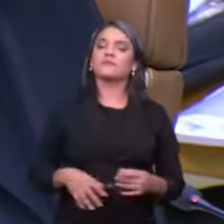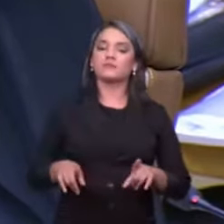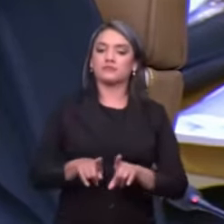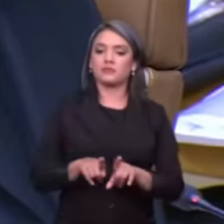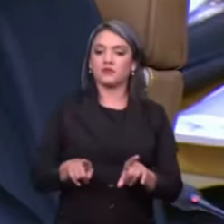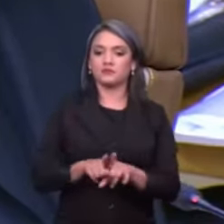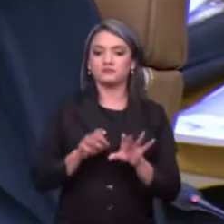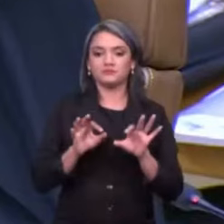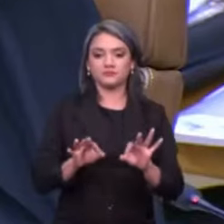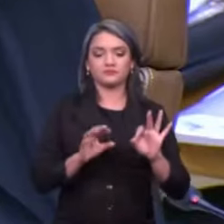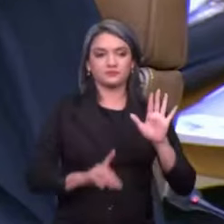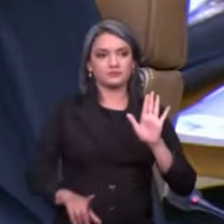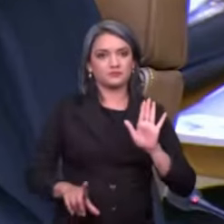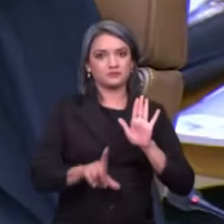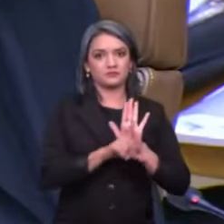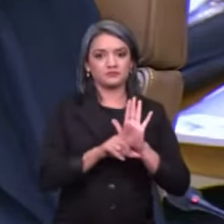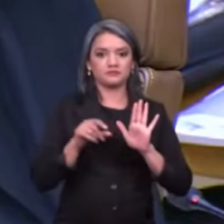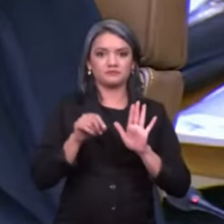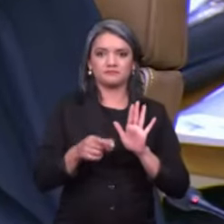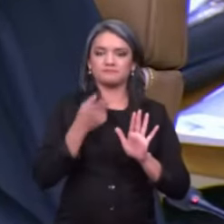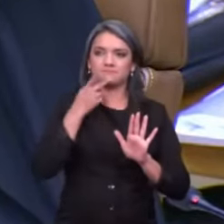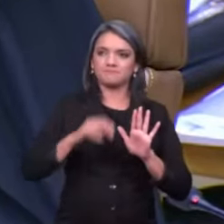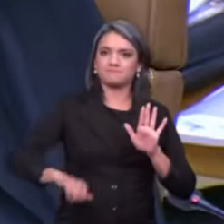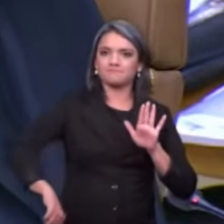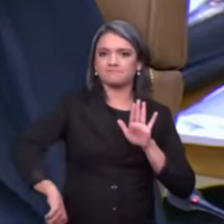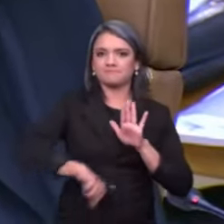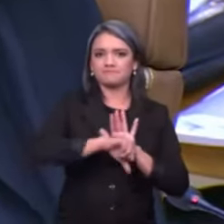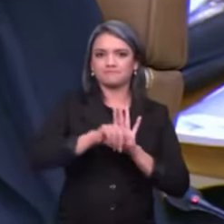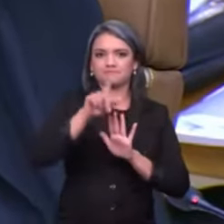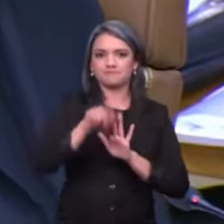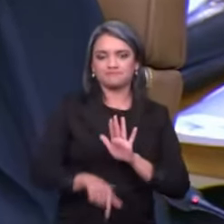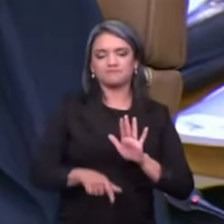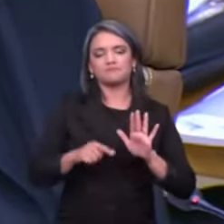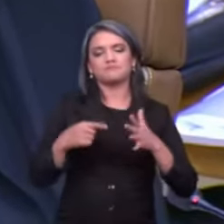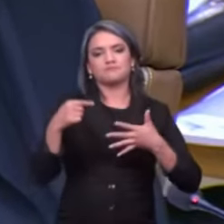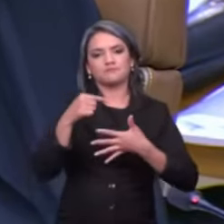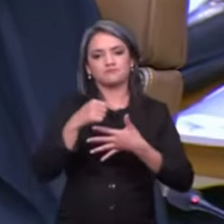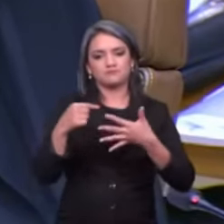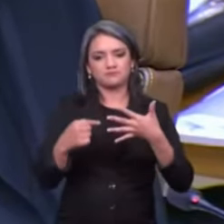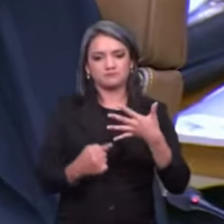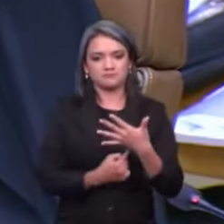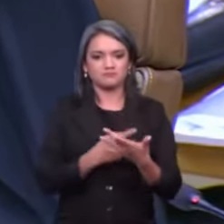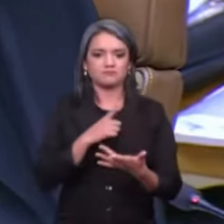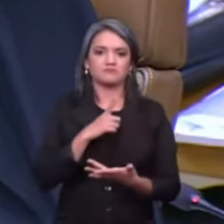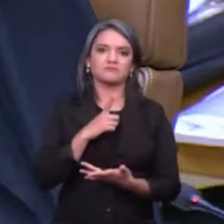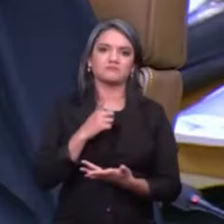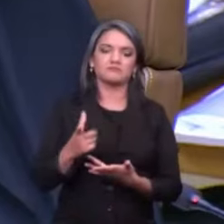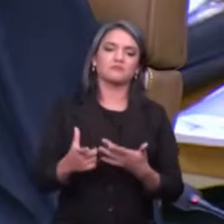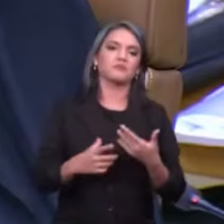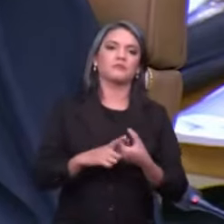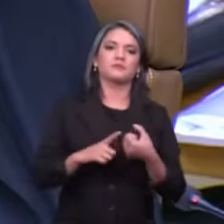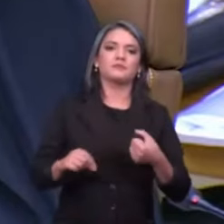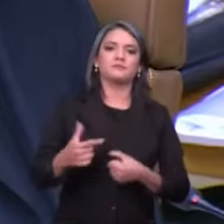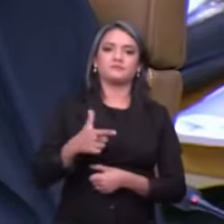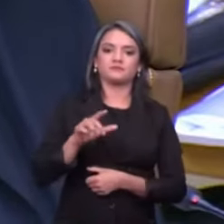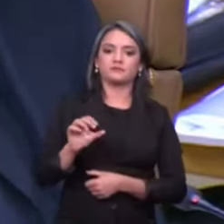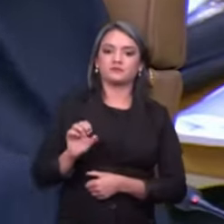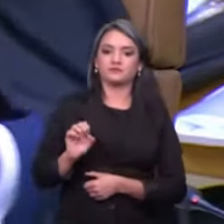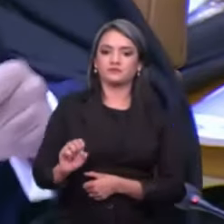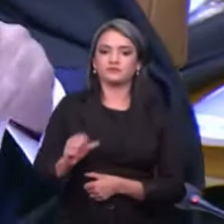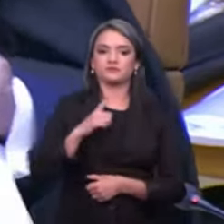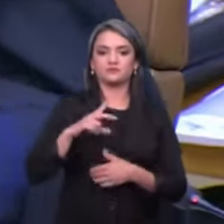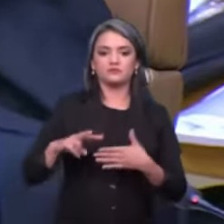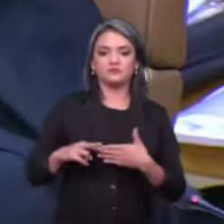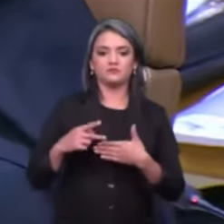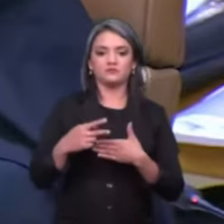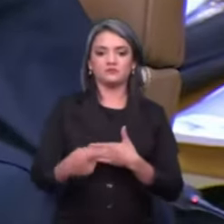política do legislador ordinário de criminalizar as condutas definidas pelos verbos nucleares do tipo penal do artigo 28, com os efeitos